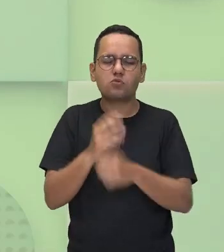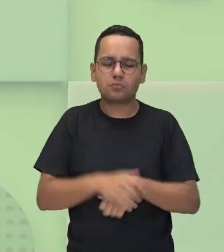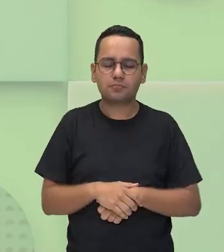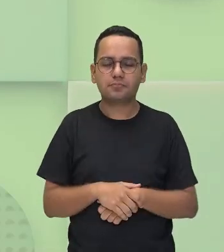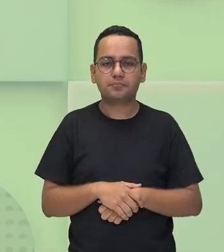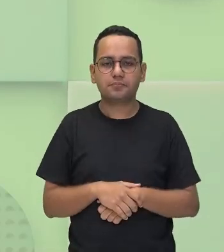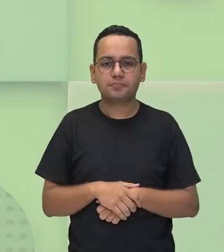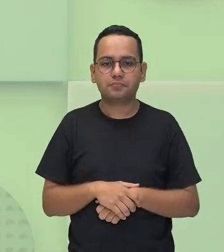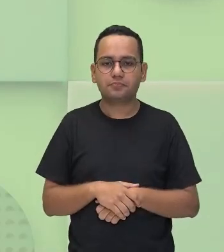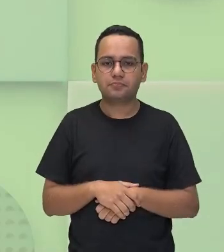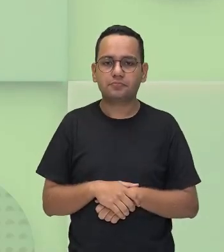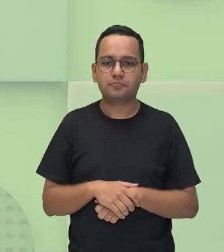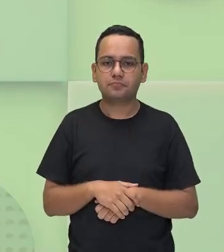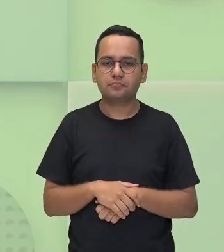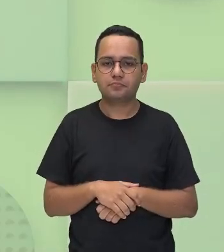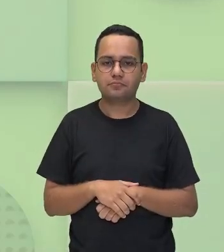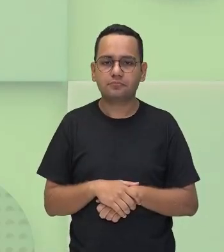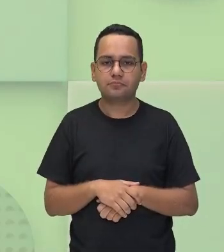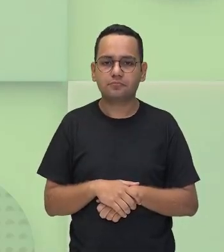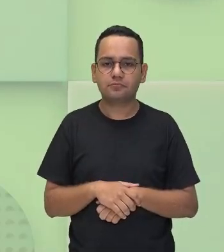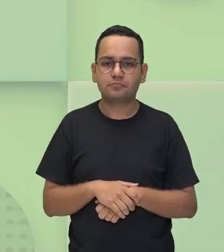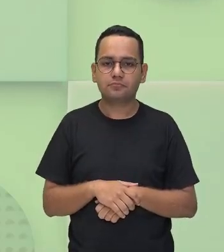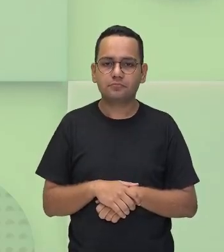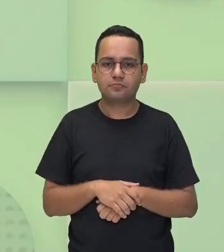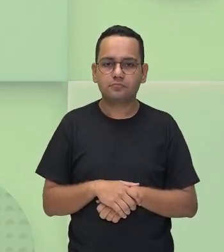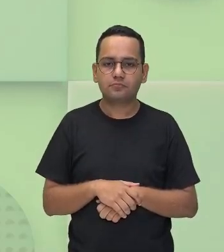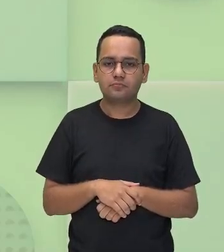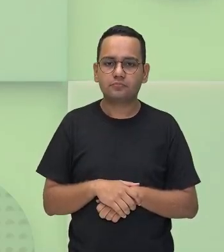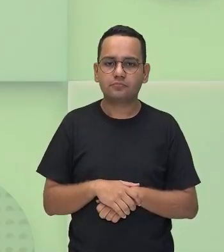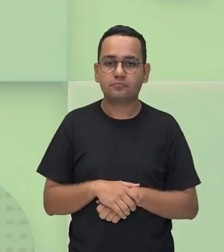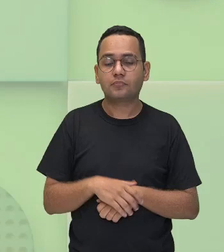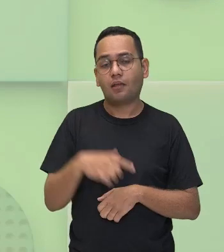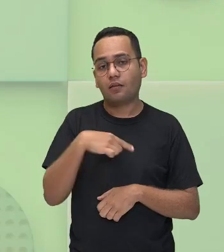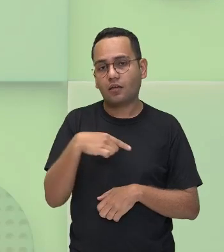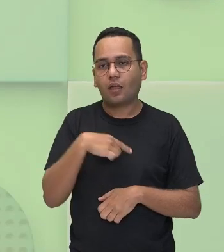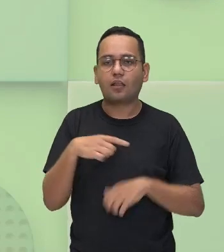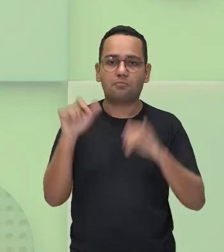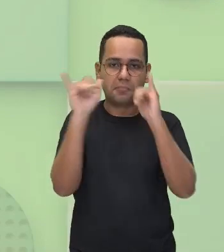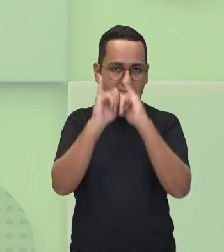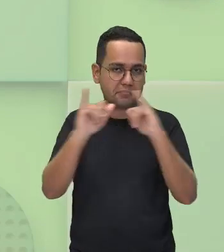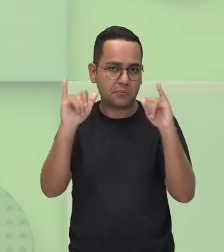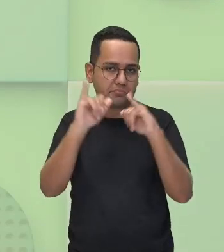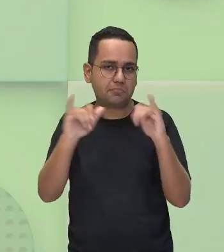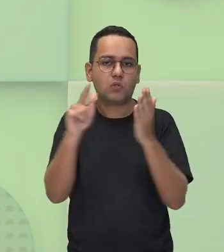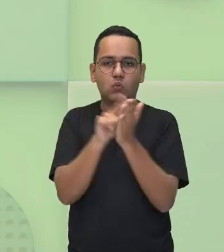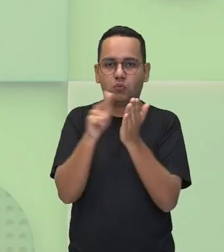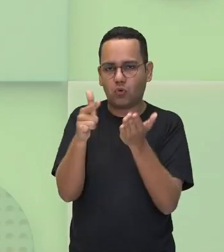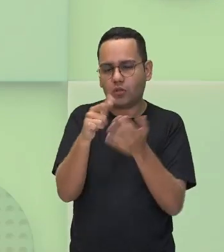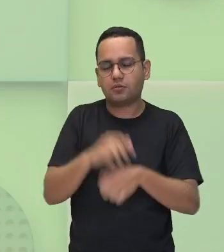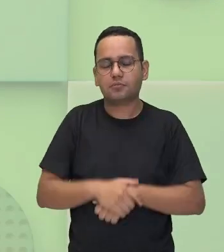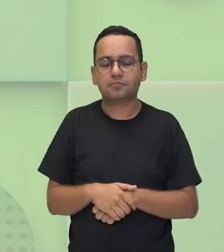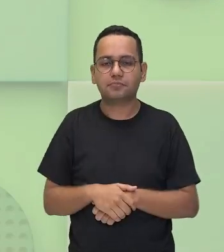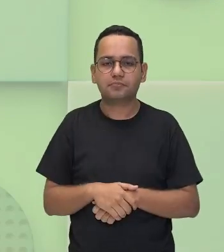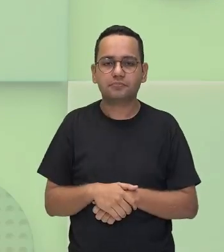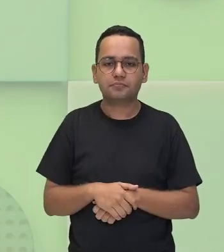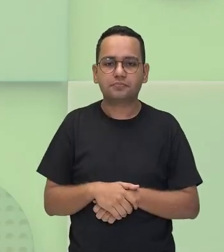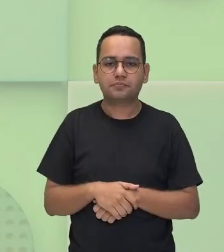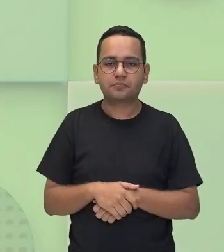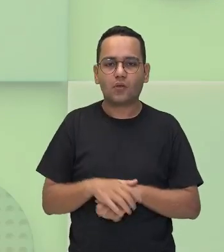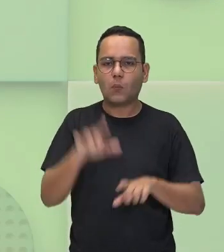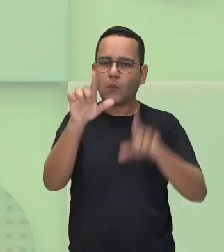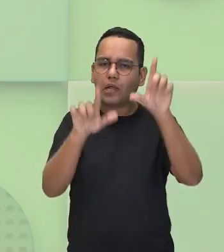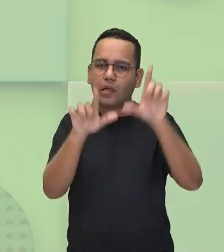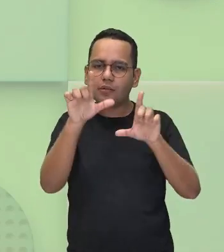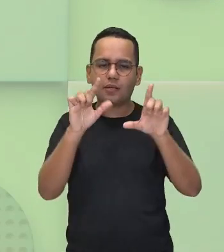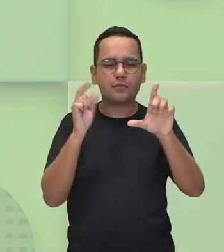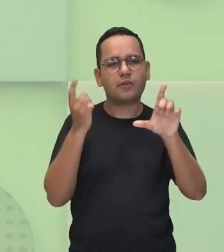continuamente, facilmente, nós encontramos aí em matérias jornalísticas, né? Nós ouvimos falar pela TV